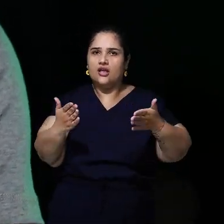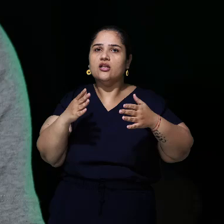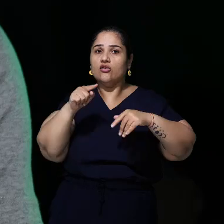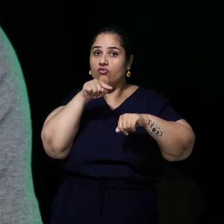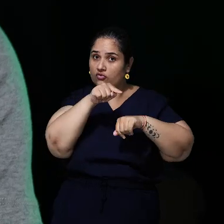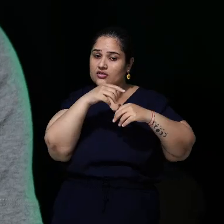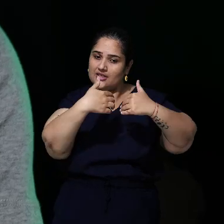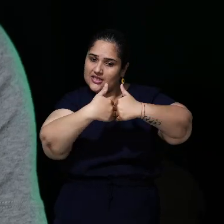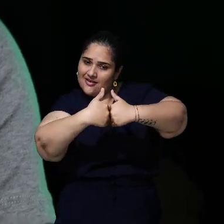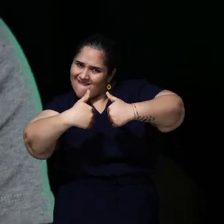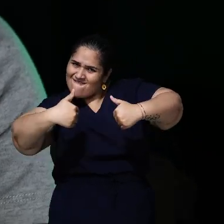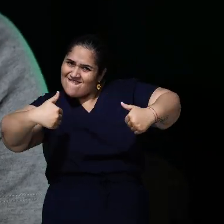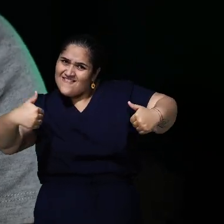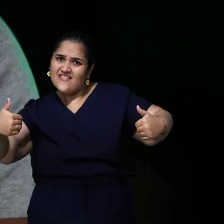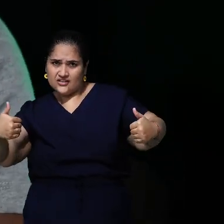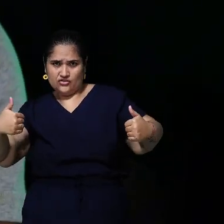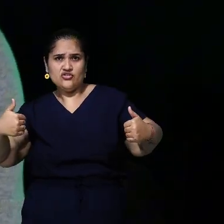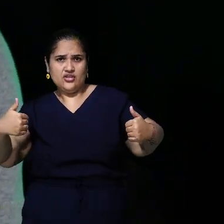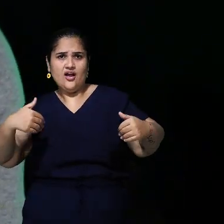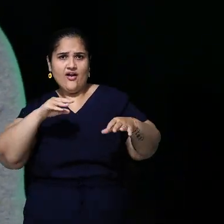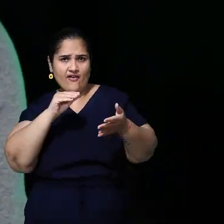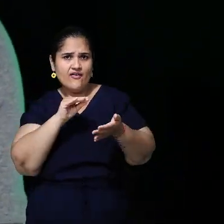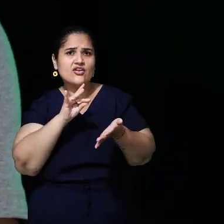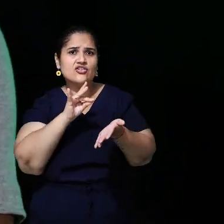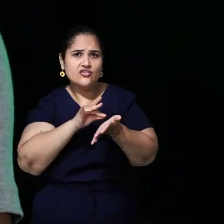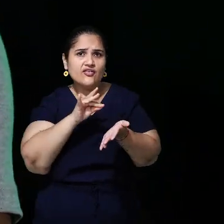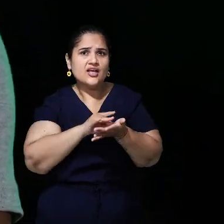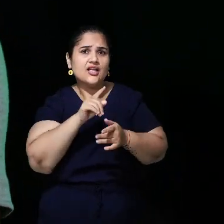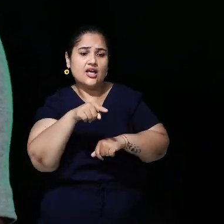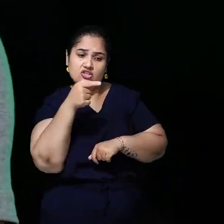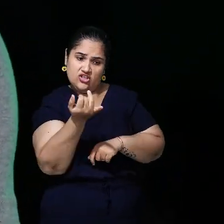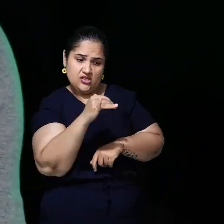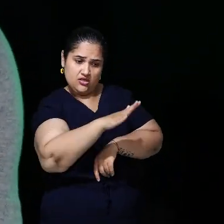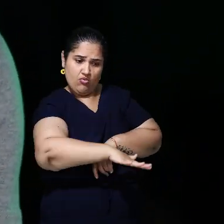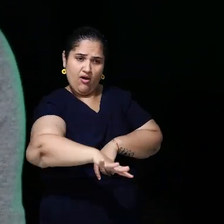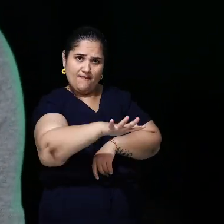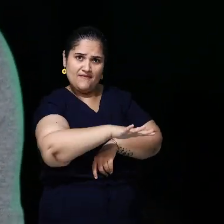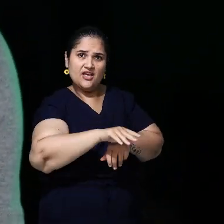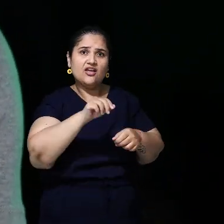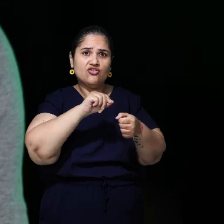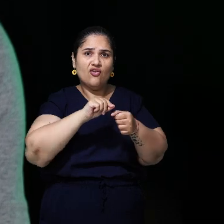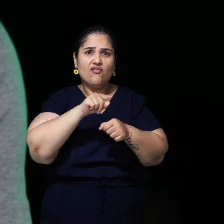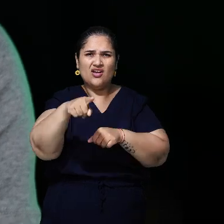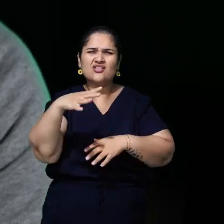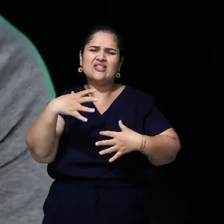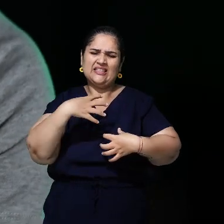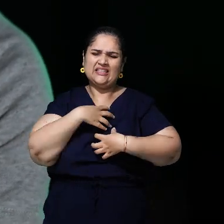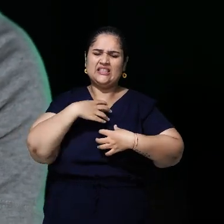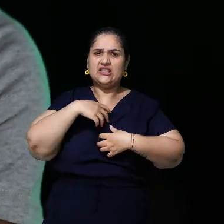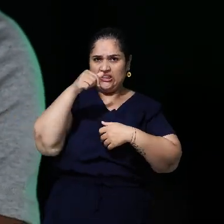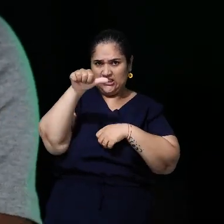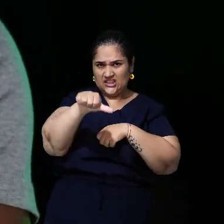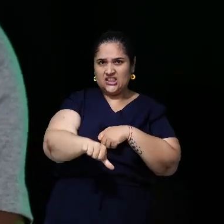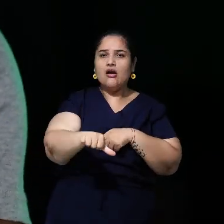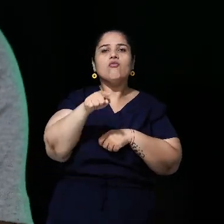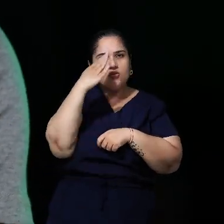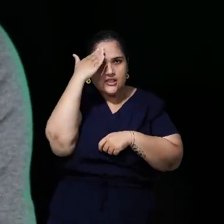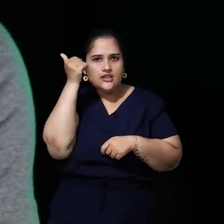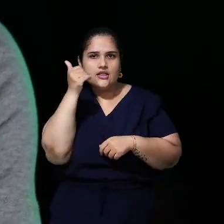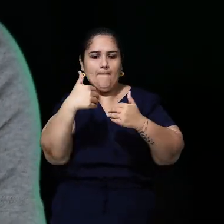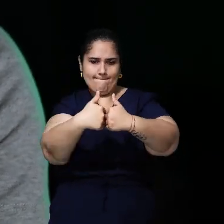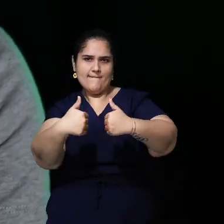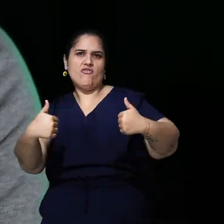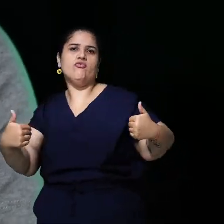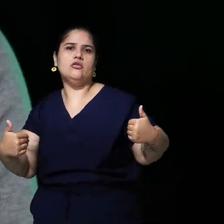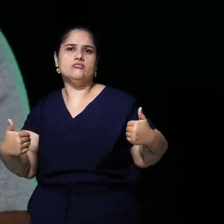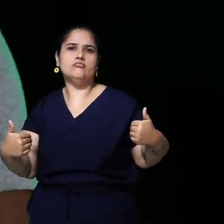aliviada, né? Então é você se afastar do ambiente que te causa aquilo, você ter noção que aquilo te faz mal, e quando você se afastar daquilo,